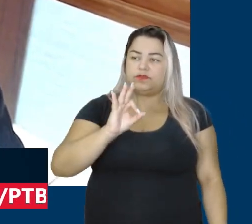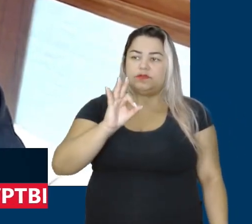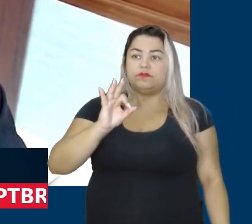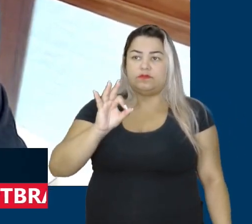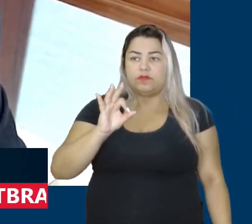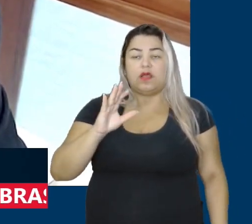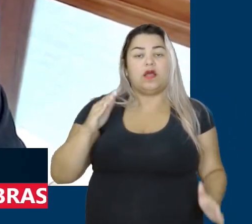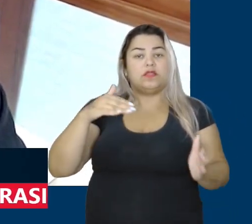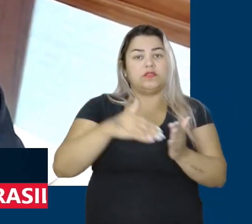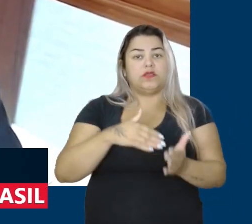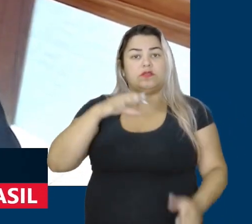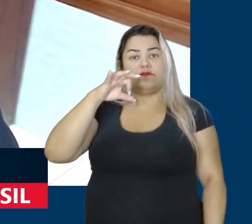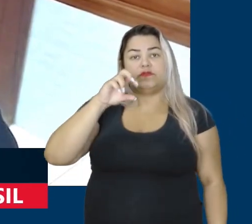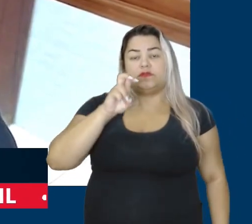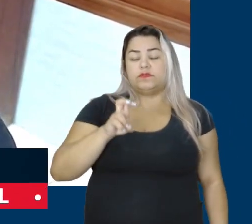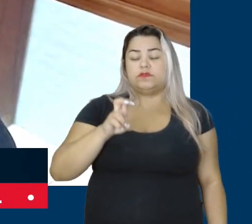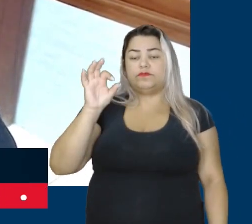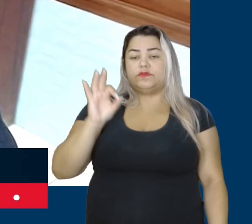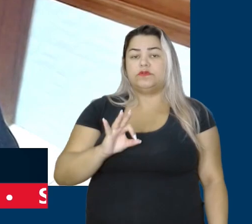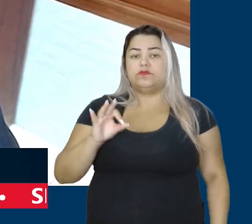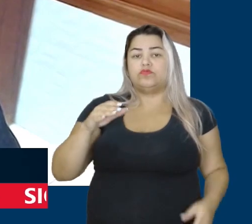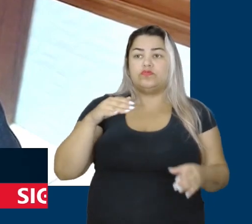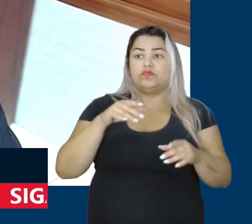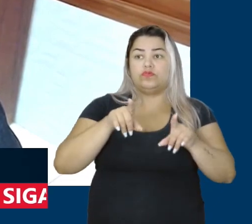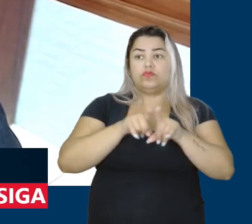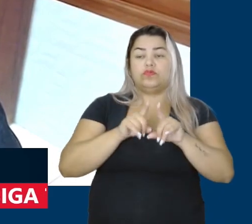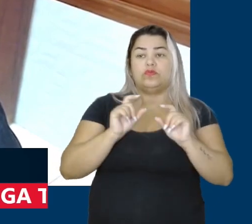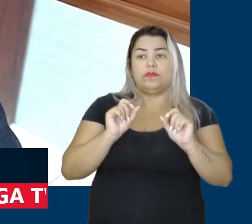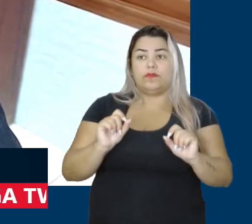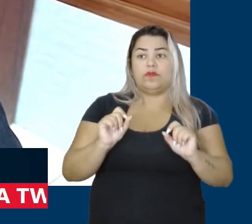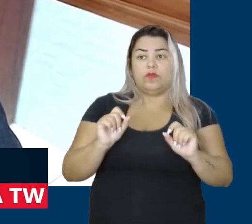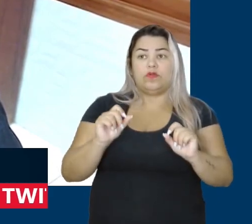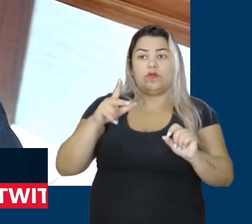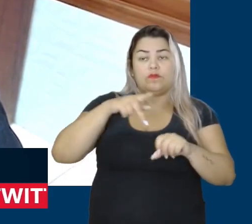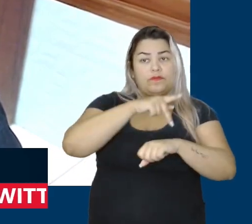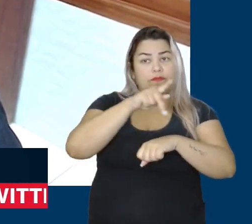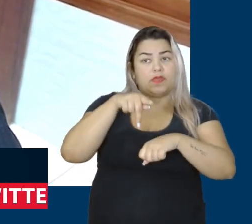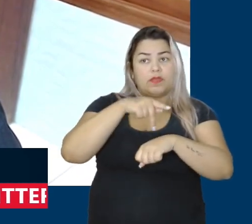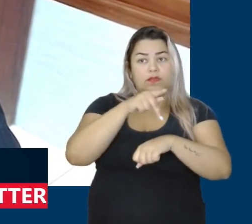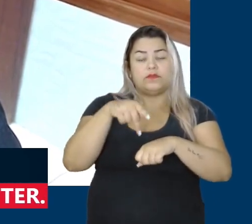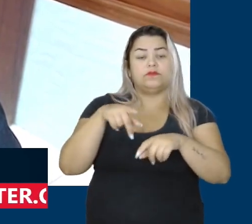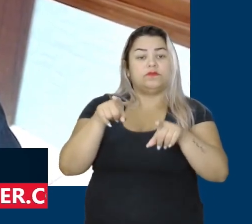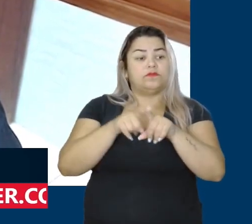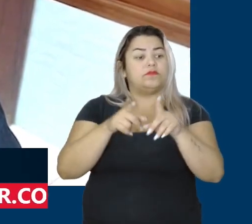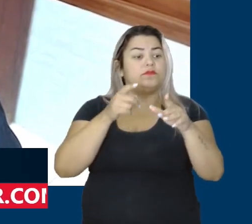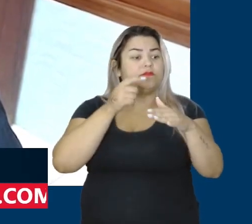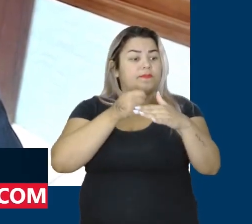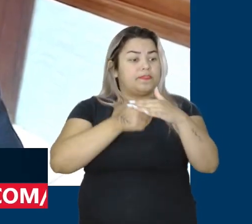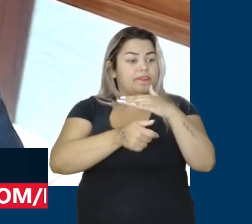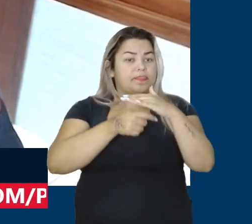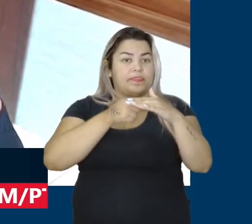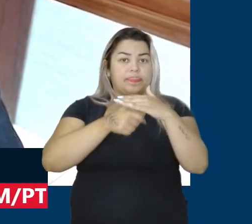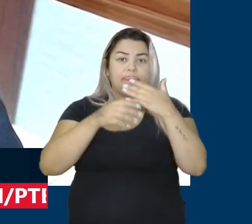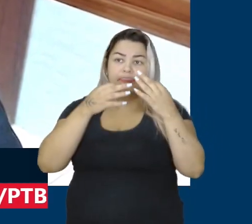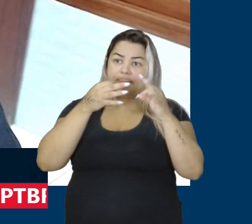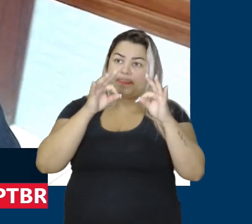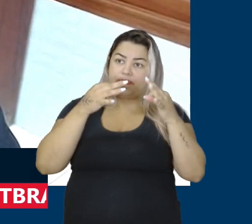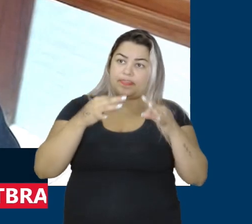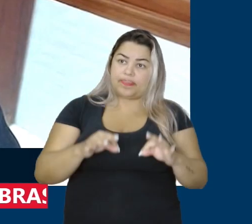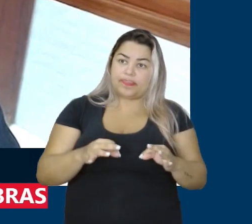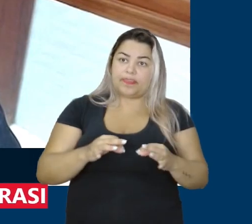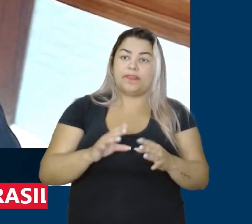até 95% dos jovens, conforme o país. Então, investir no ensino técnico